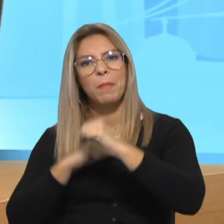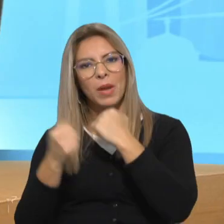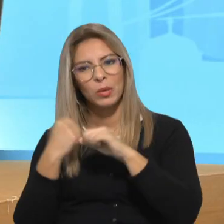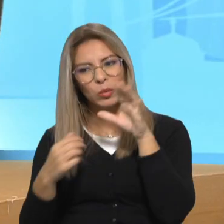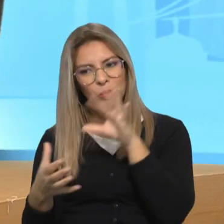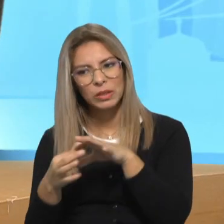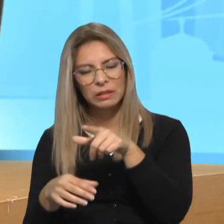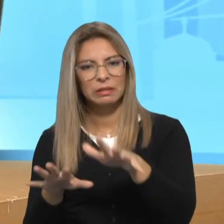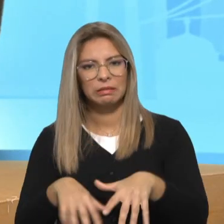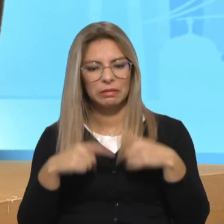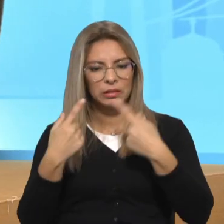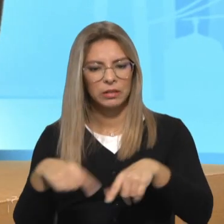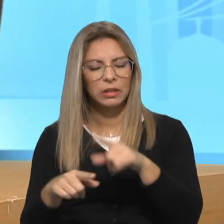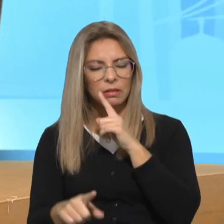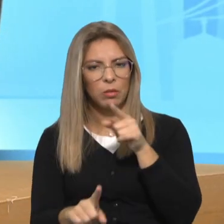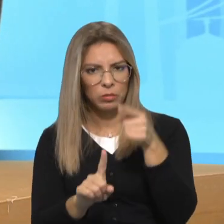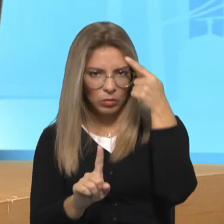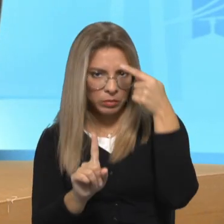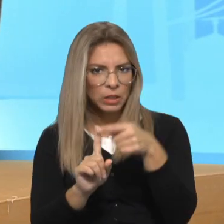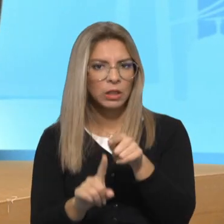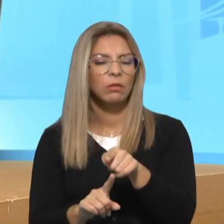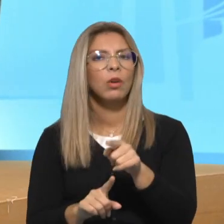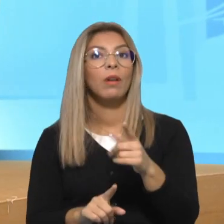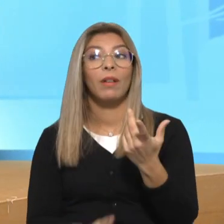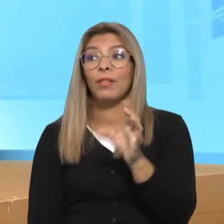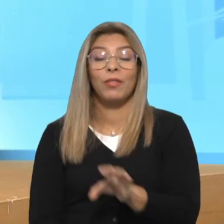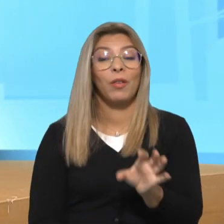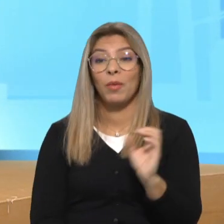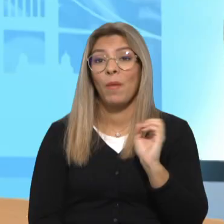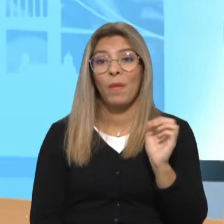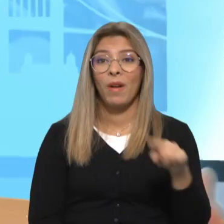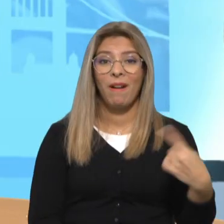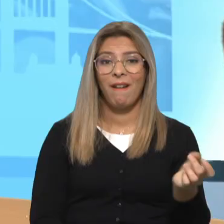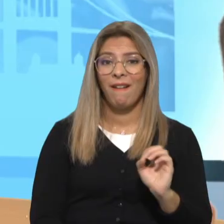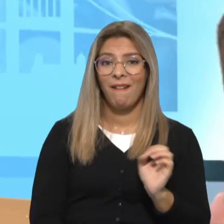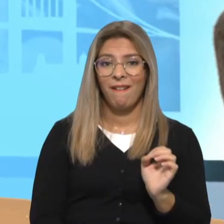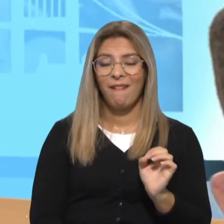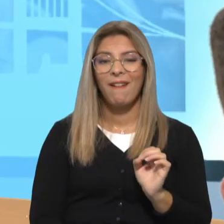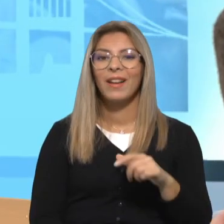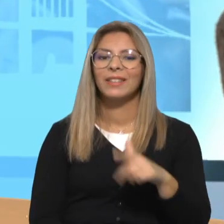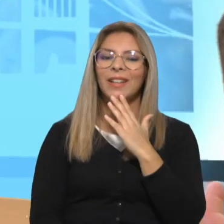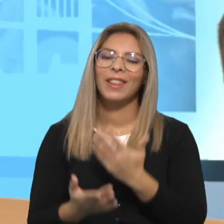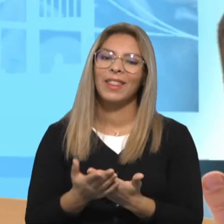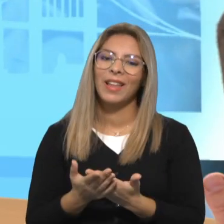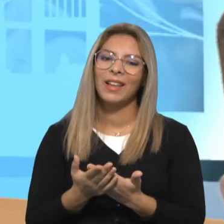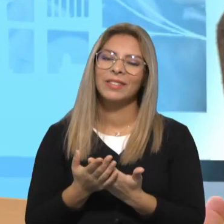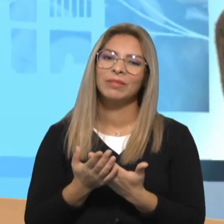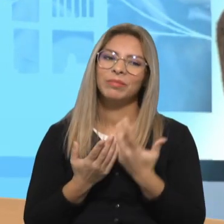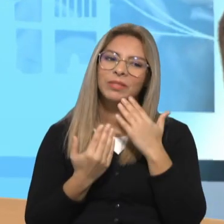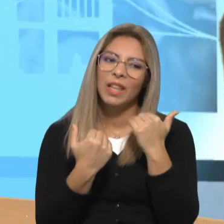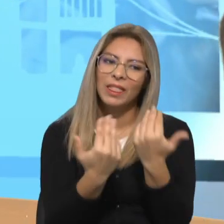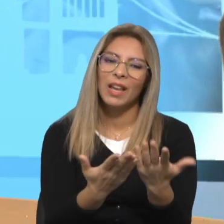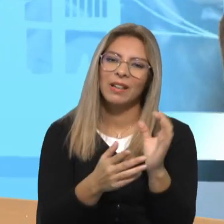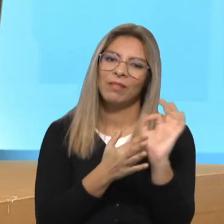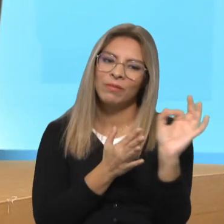sinodal? Eu acho que de uma outra forma. Os carismas que Deus dá a alguém são carismas para a Igreja e carismas